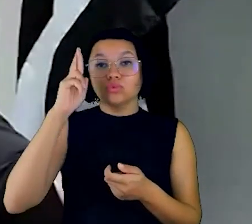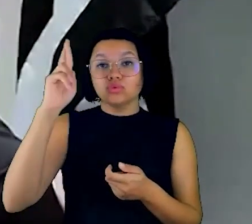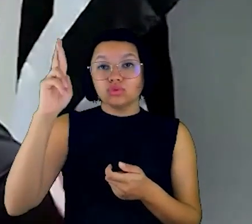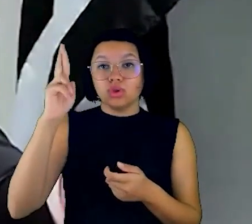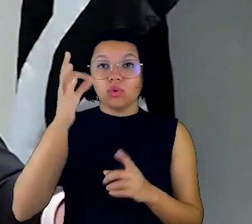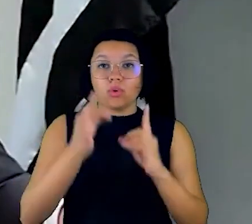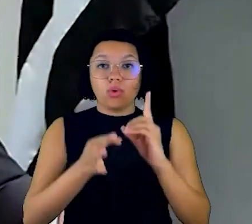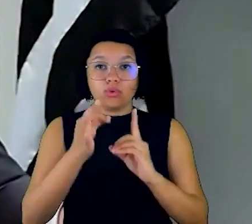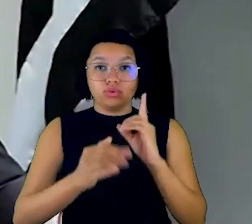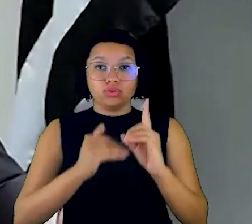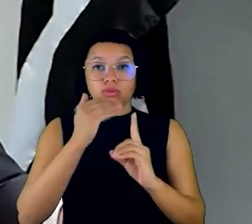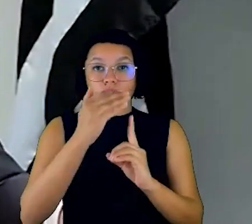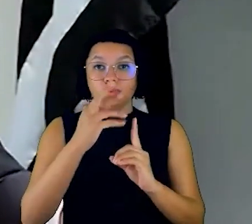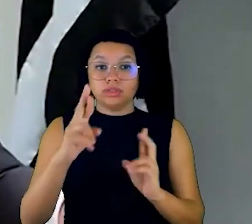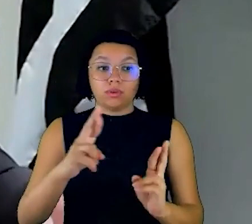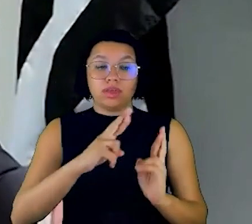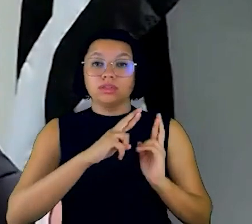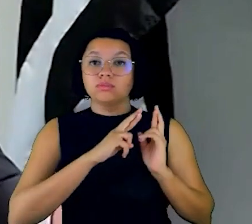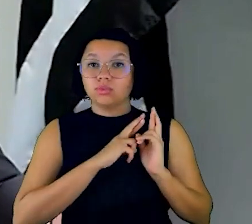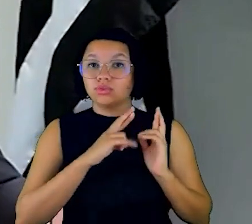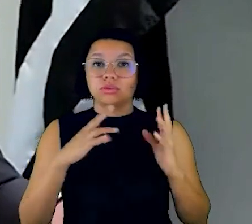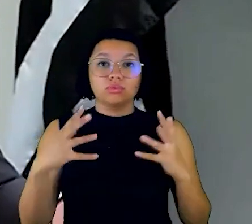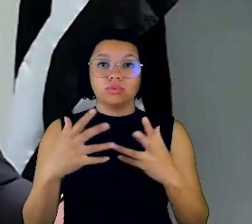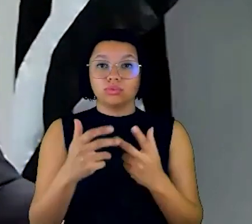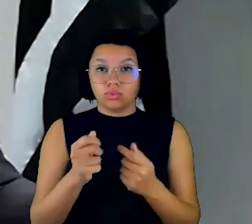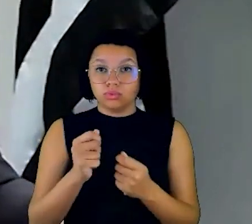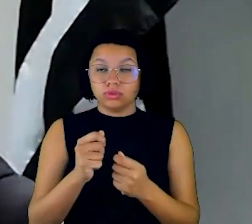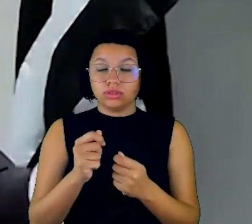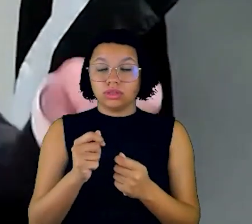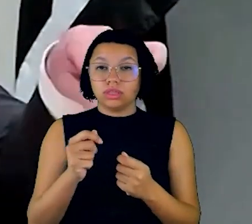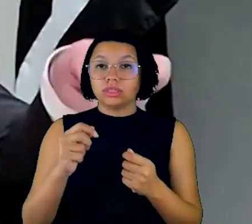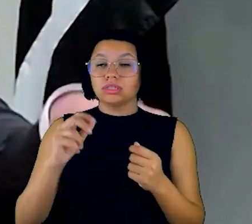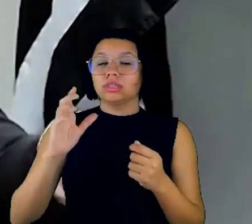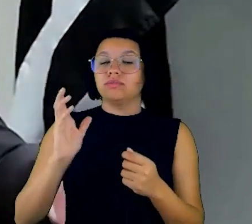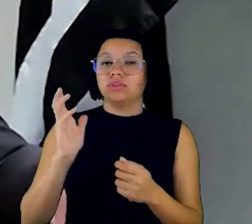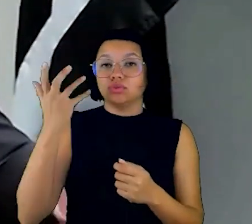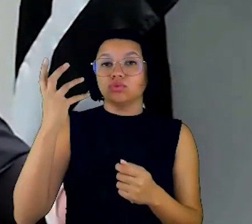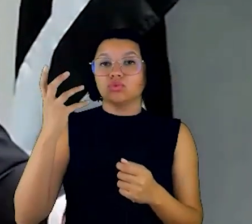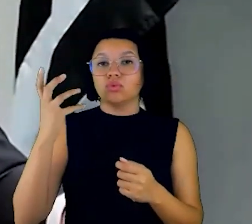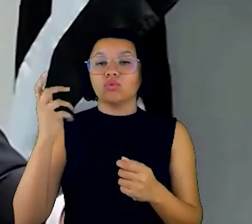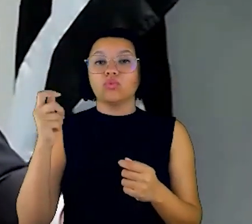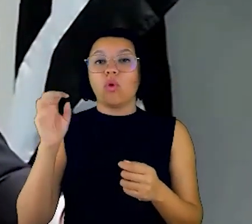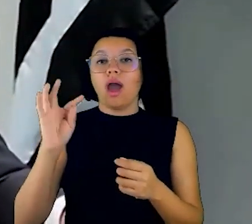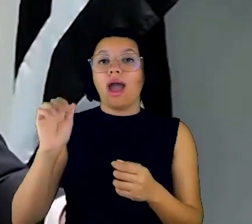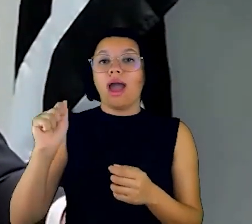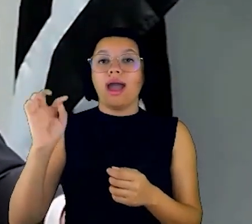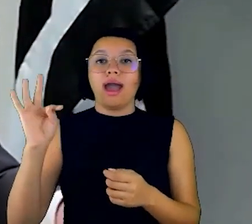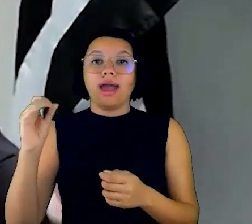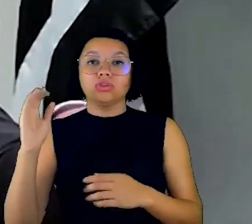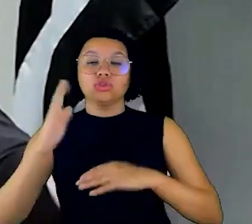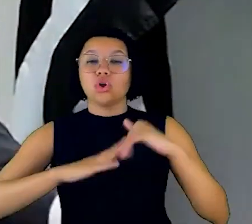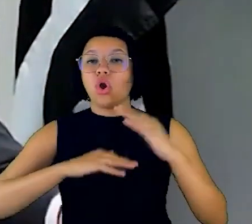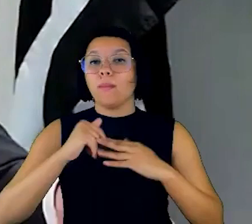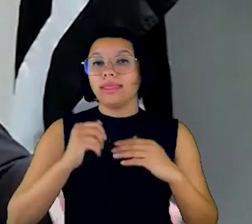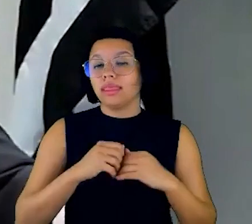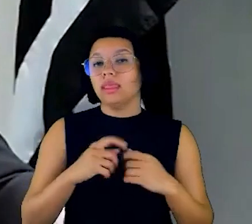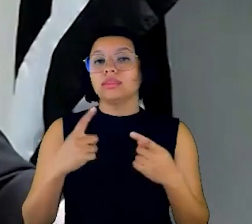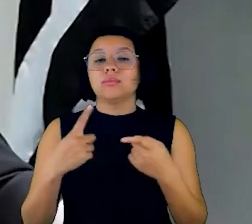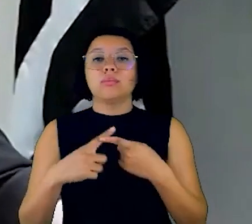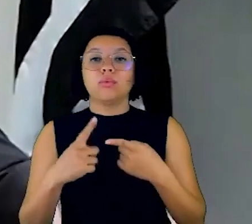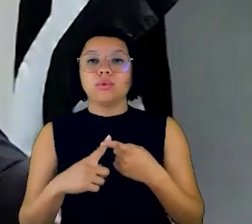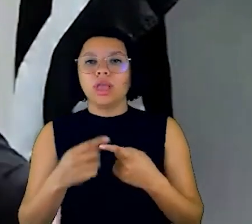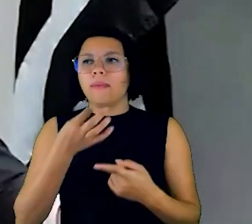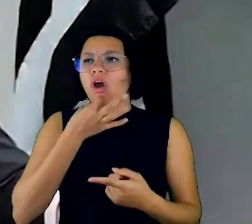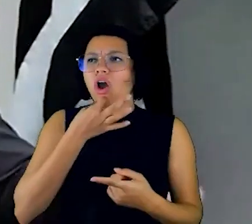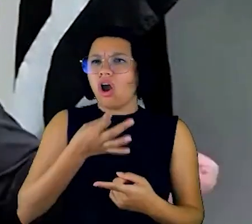são responsáveis pela emissão dos atos definidores de competência, porque uma das maiores críticas que qualquer